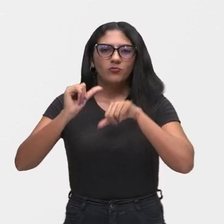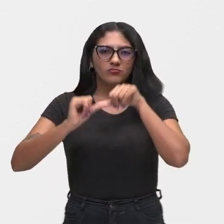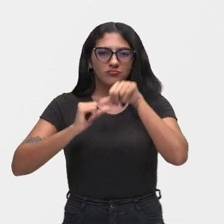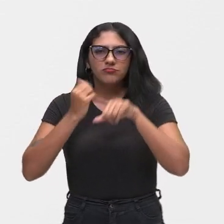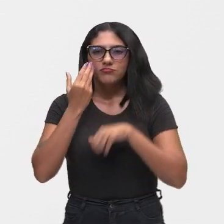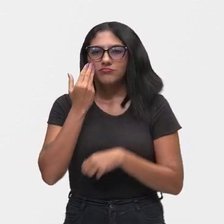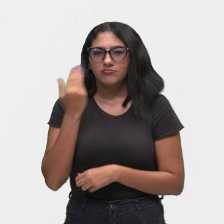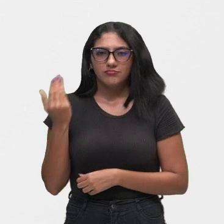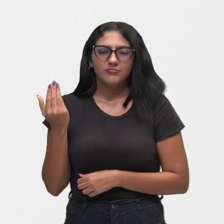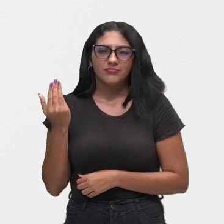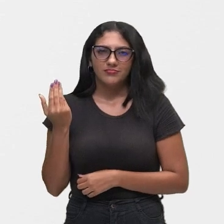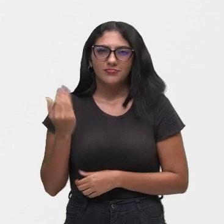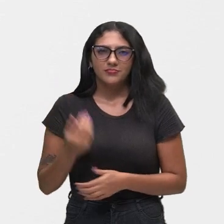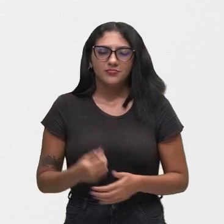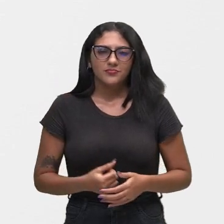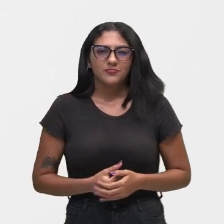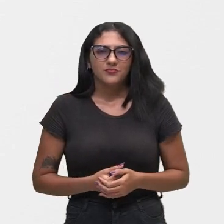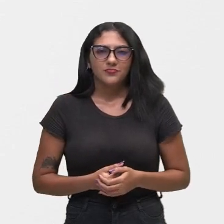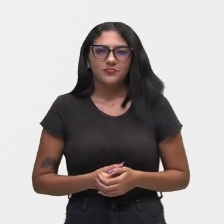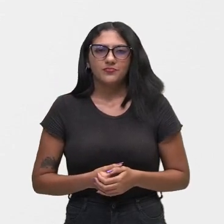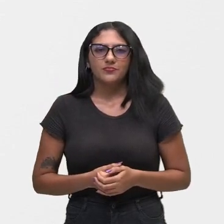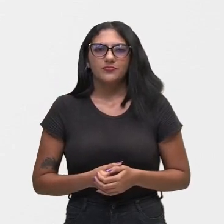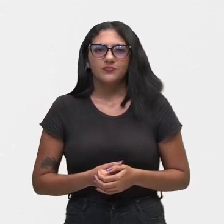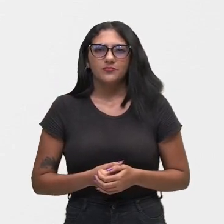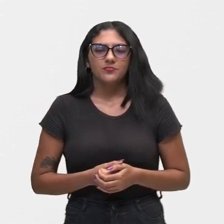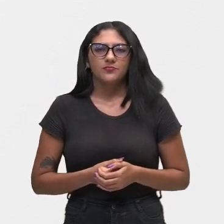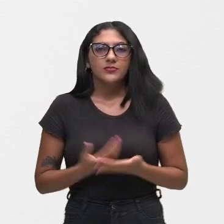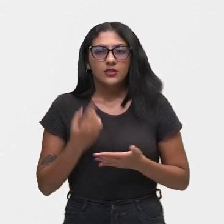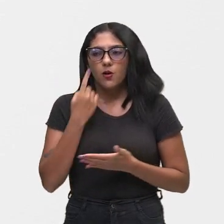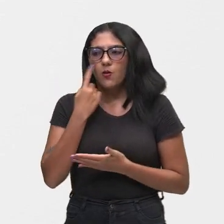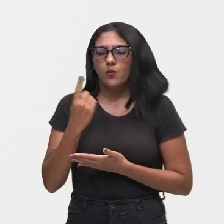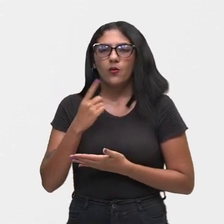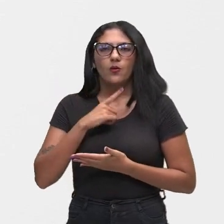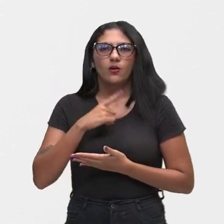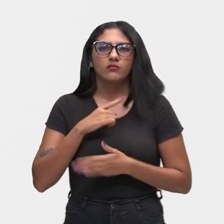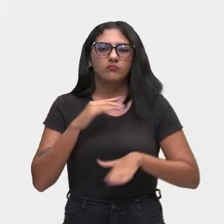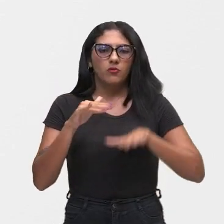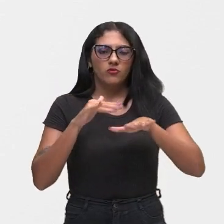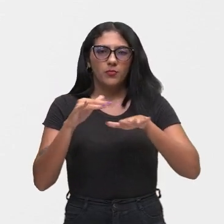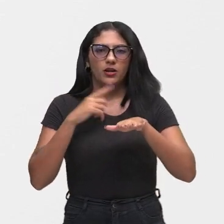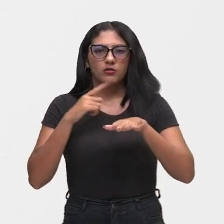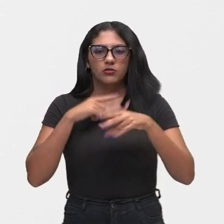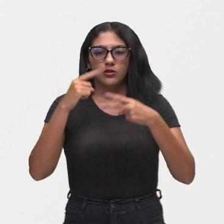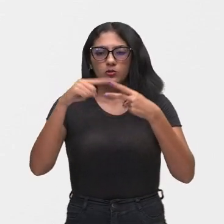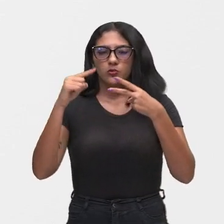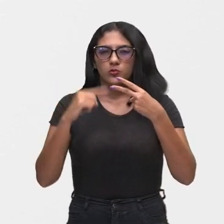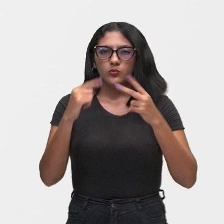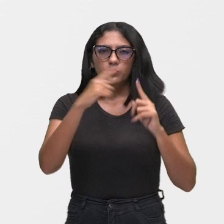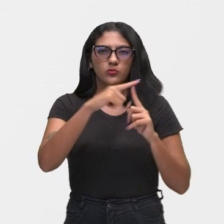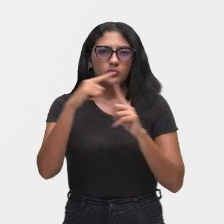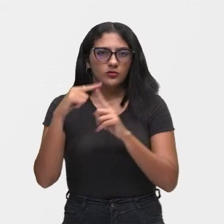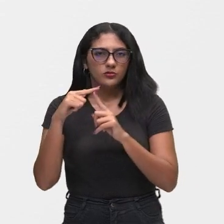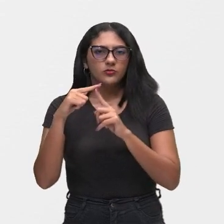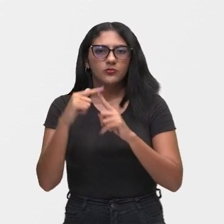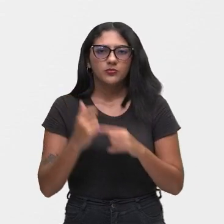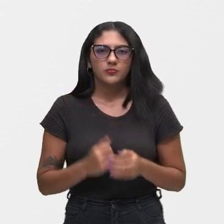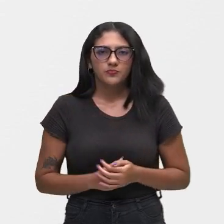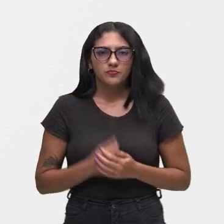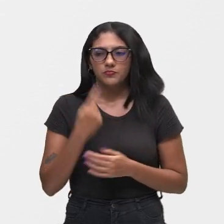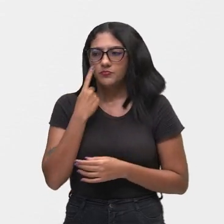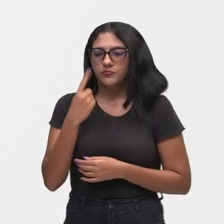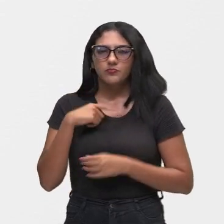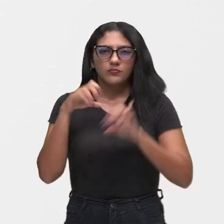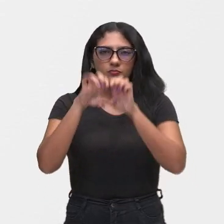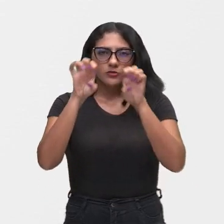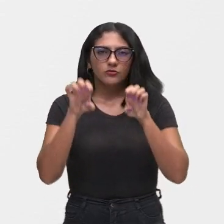como vocês estão vendo, tá bom? Então, essa movimentação tem duas saídas, né? Tá sendo representado